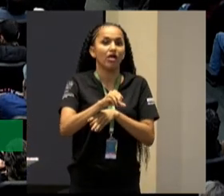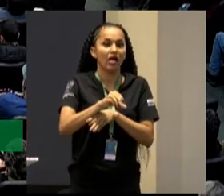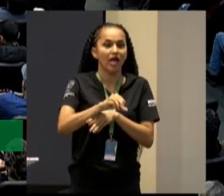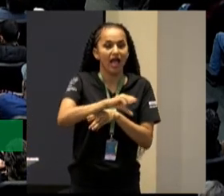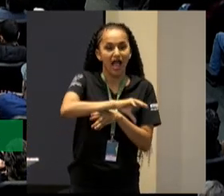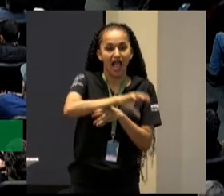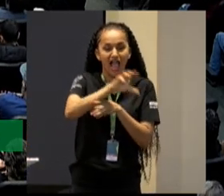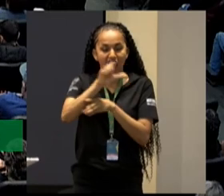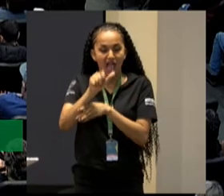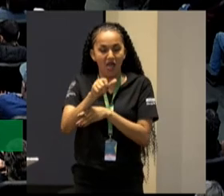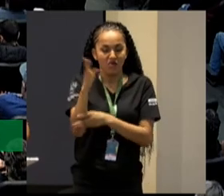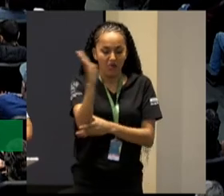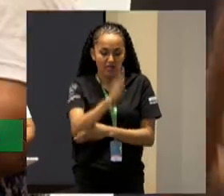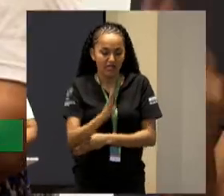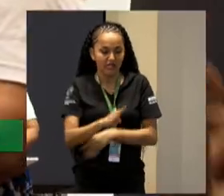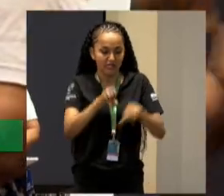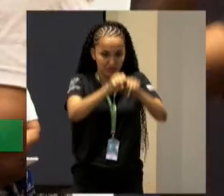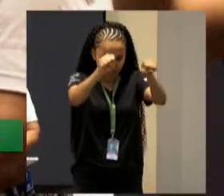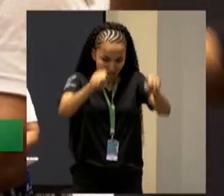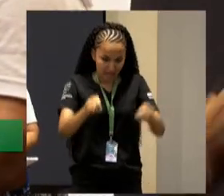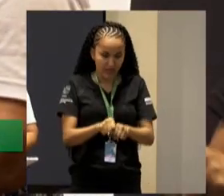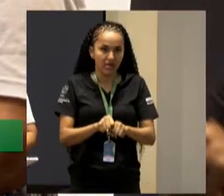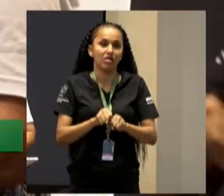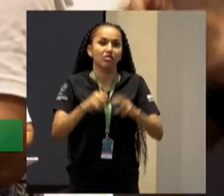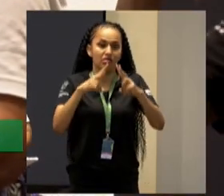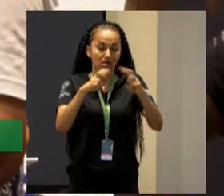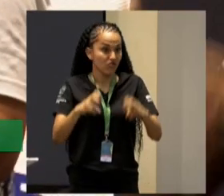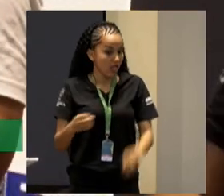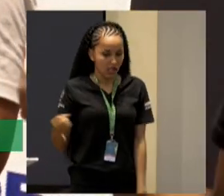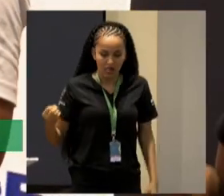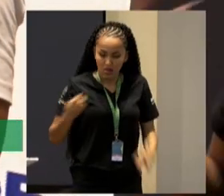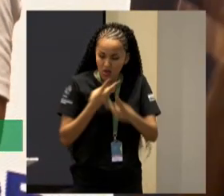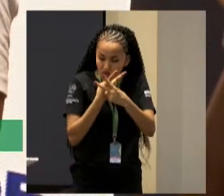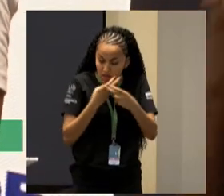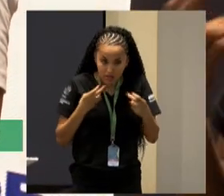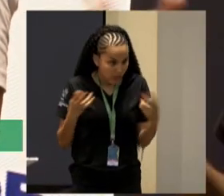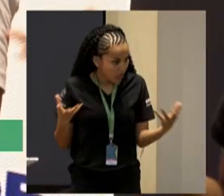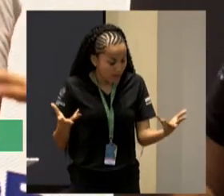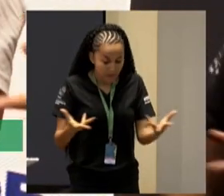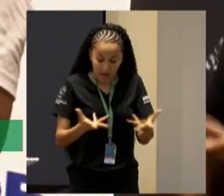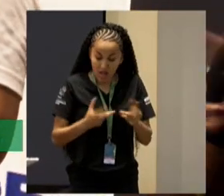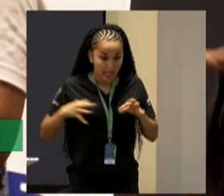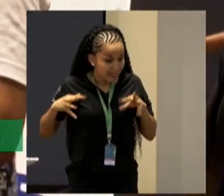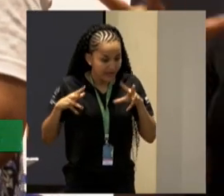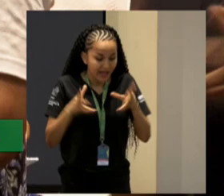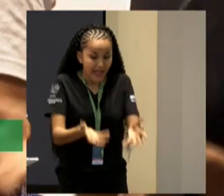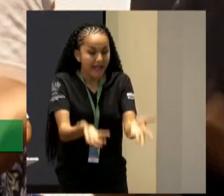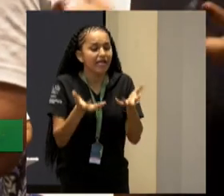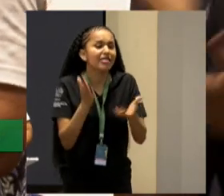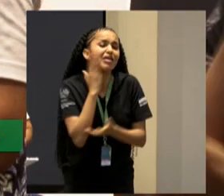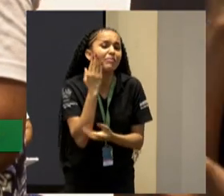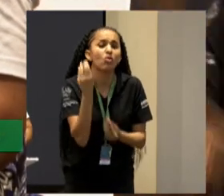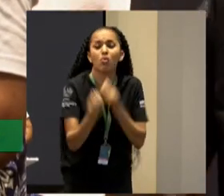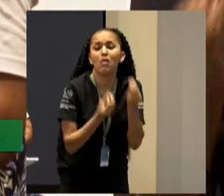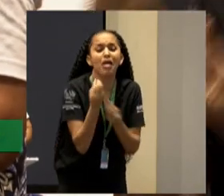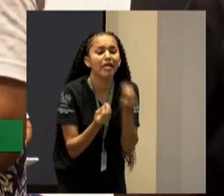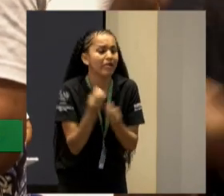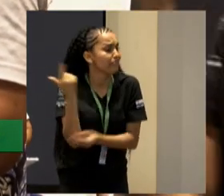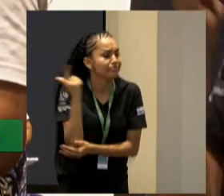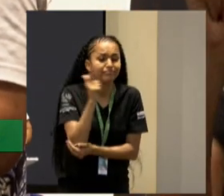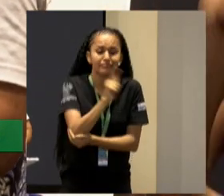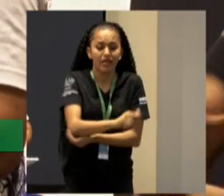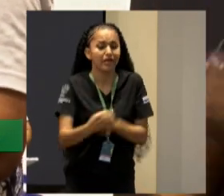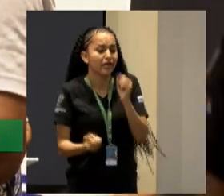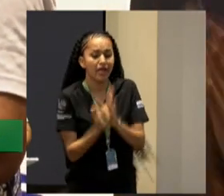afro-brasileira no sistema educacional de Florianópolis. Foi uma novidade incrível. Todo mundo queria saber como que nós tínhamos